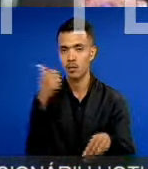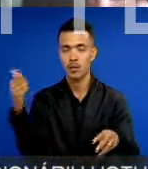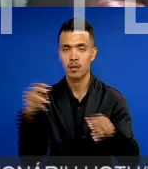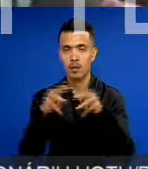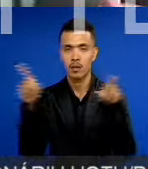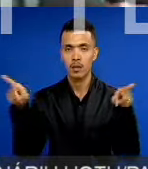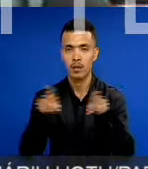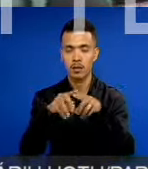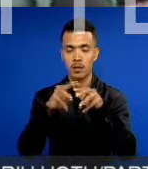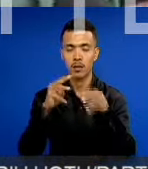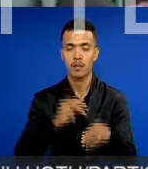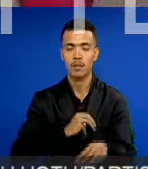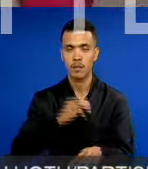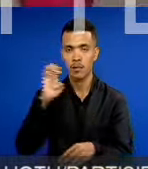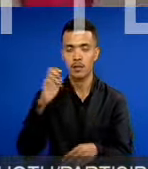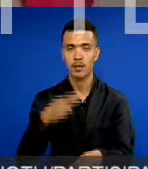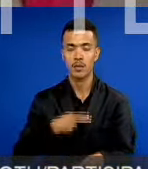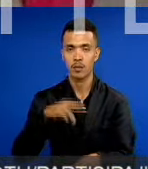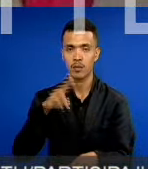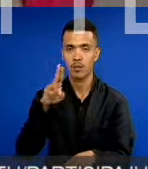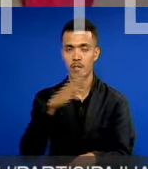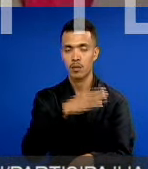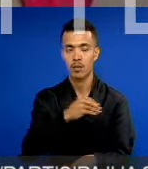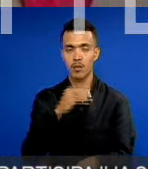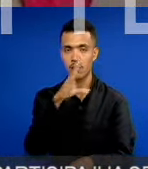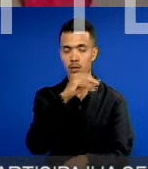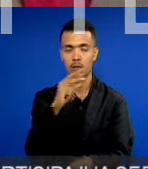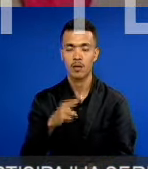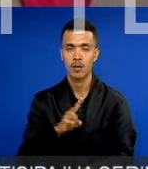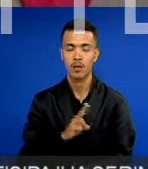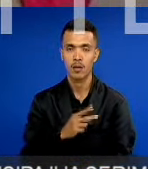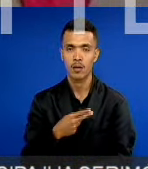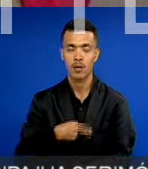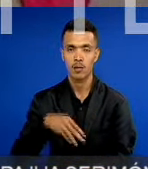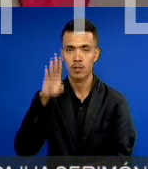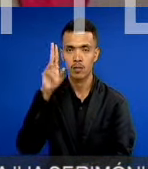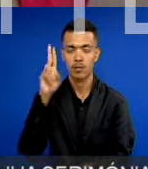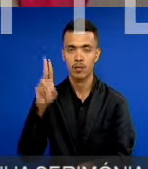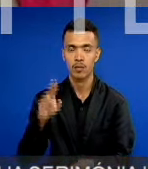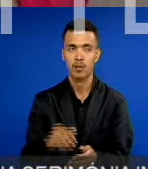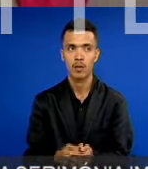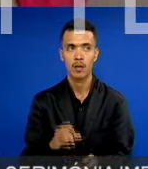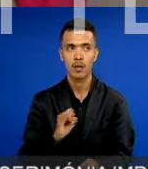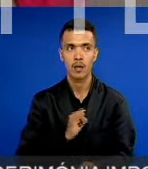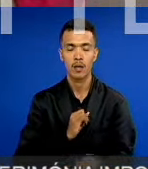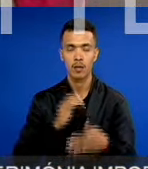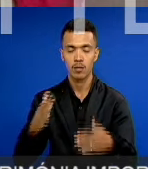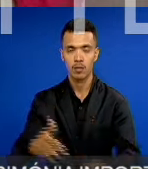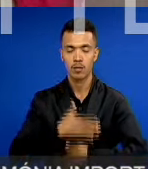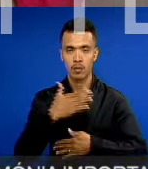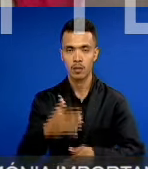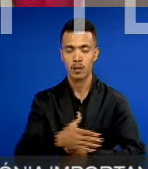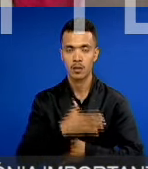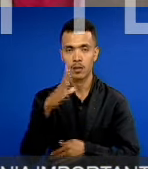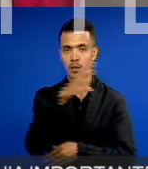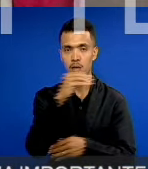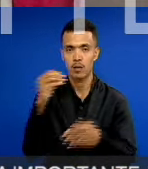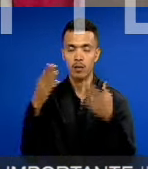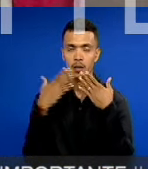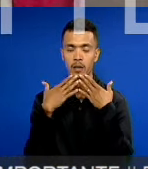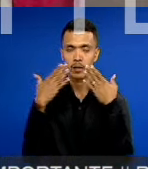no hatudo. Anesan Presidente do Conselho Veterano Ainaro, hau honrado tebes. E agradece